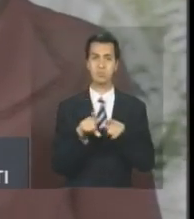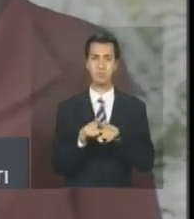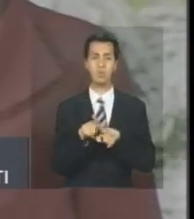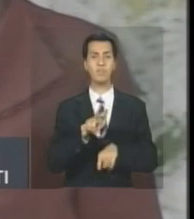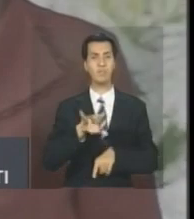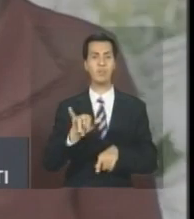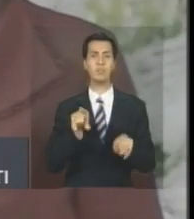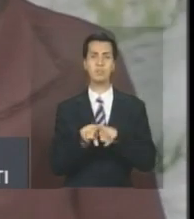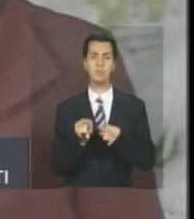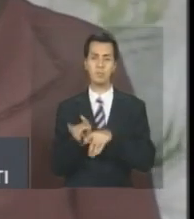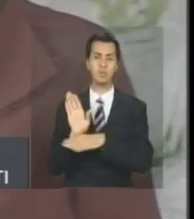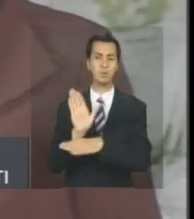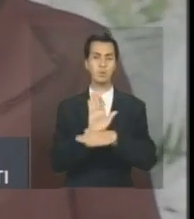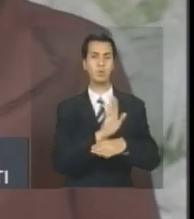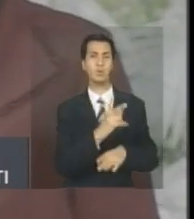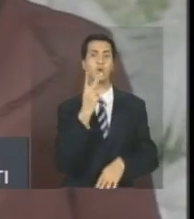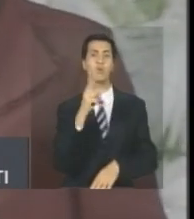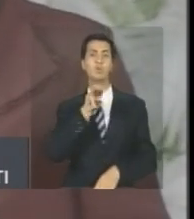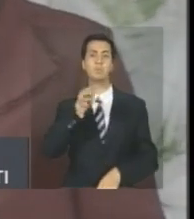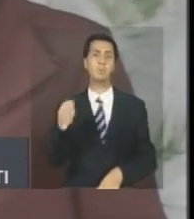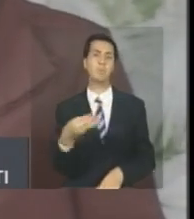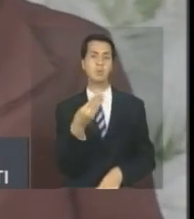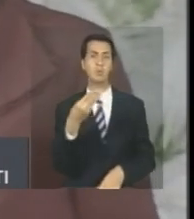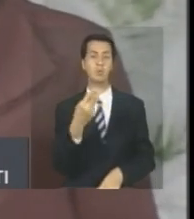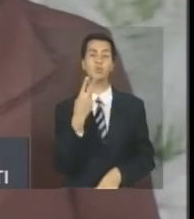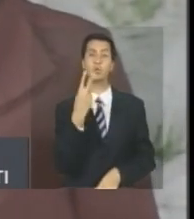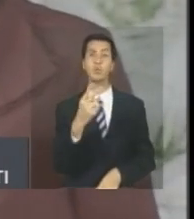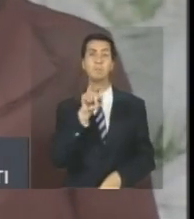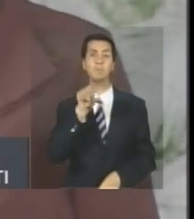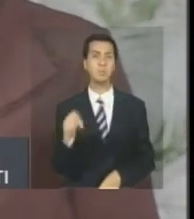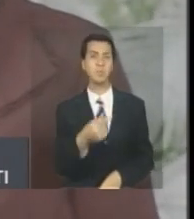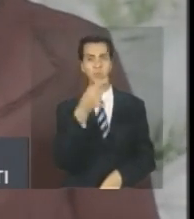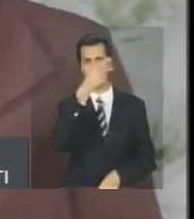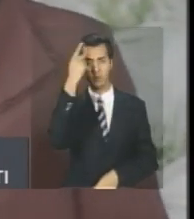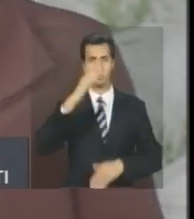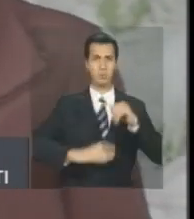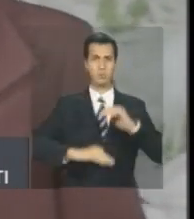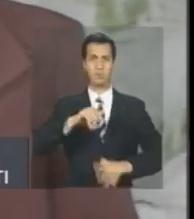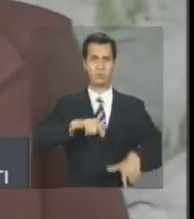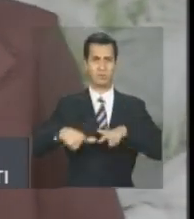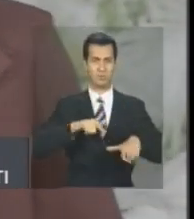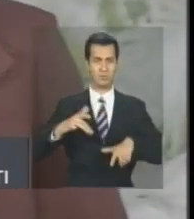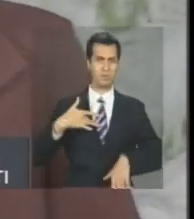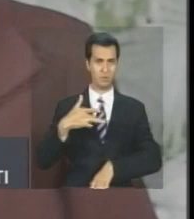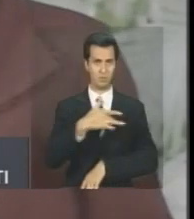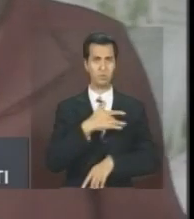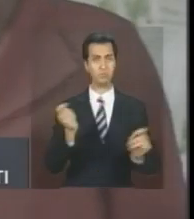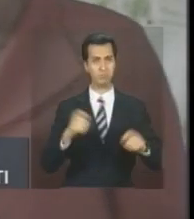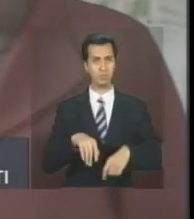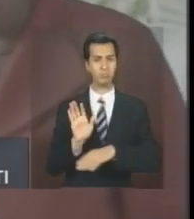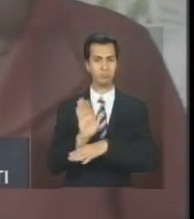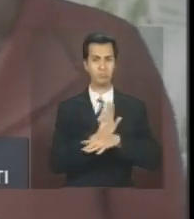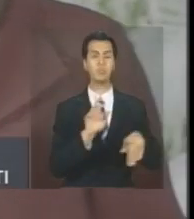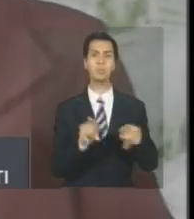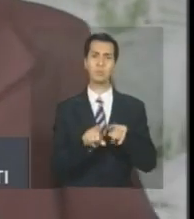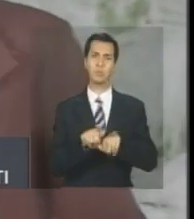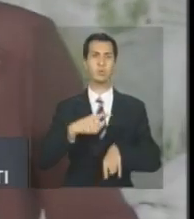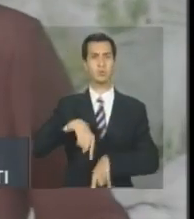novos profissionais de saúde, também contribuindo para a oferta de ambulâncias.